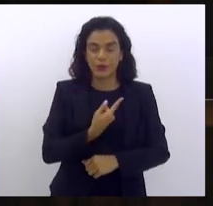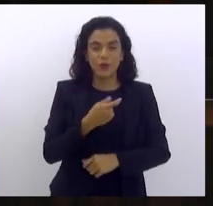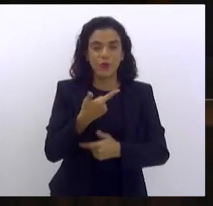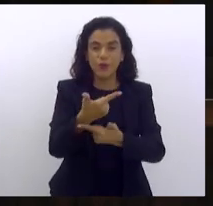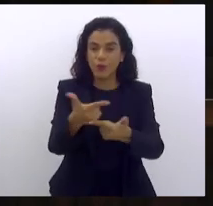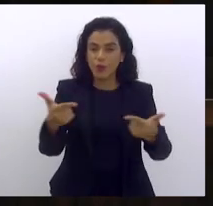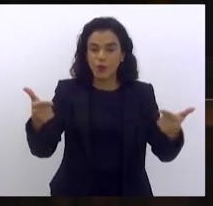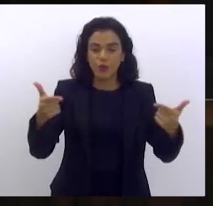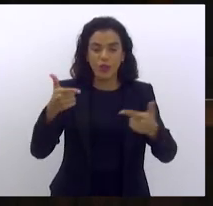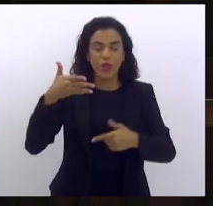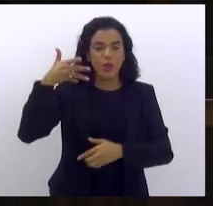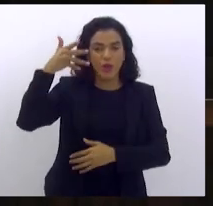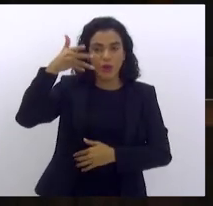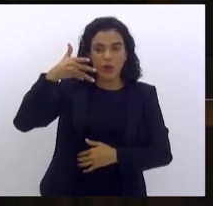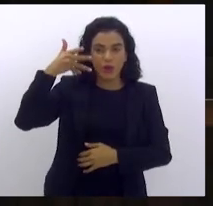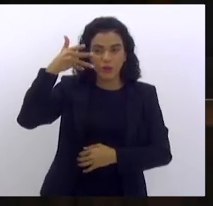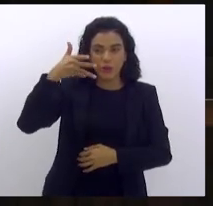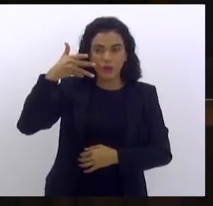havendo mais orador...